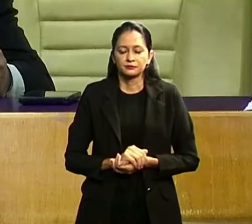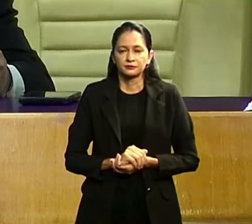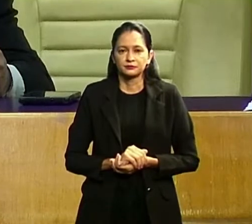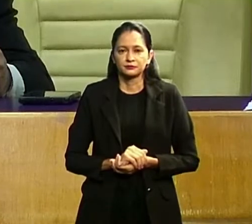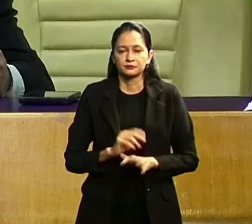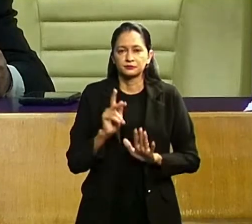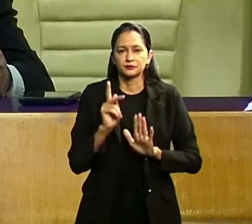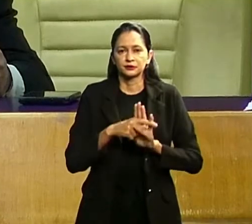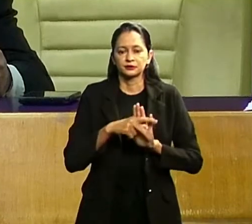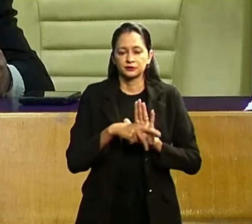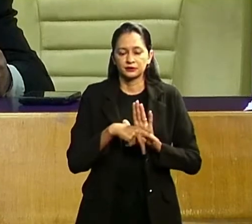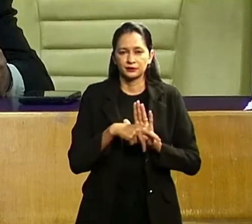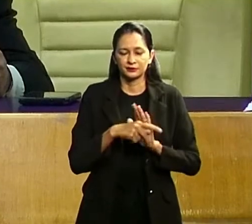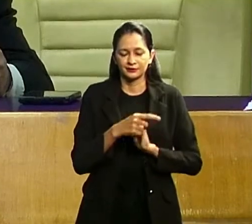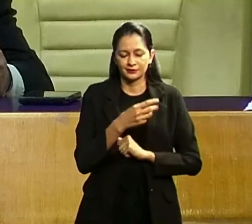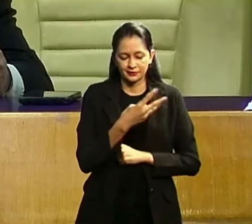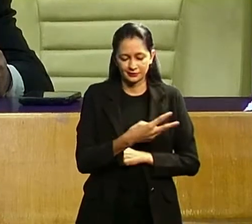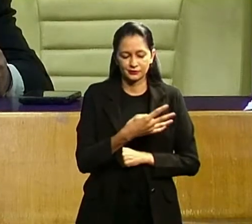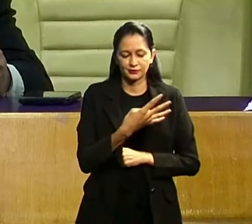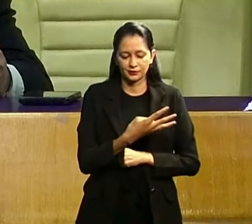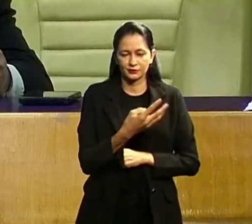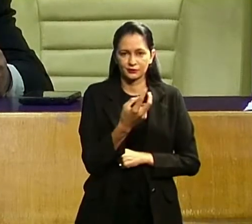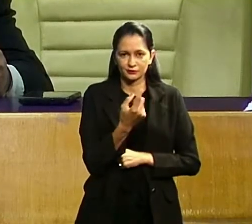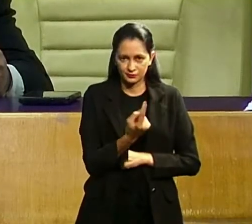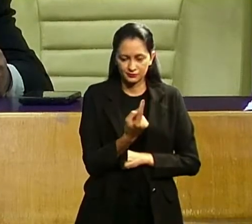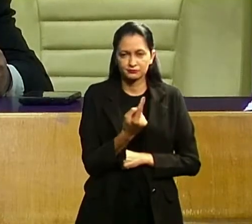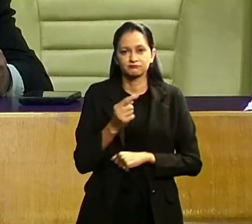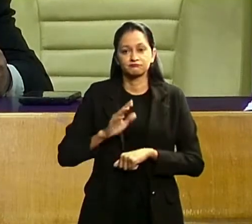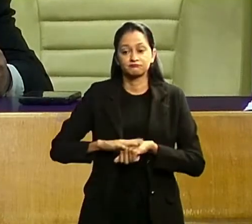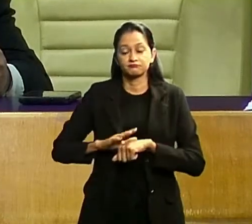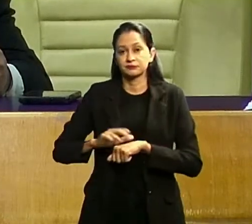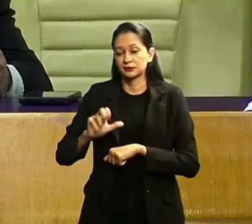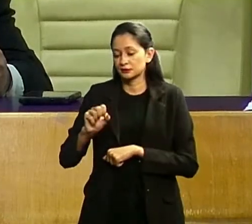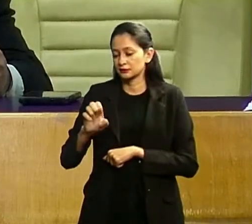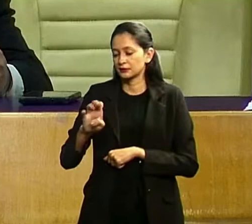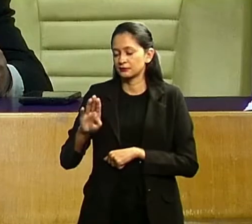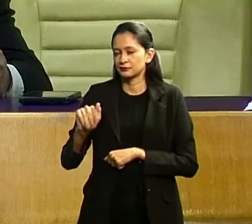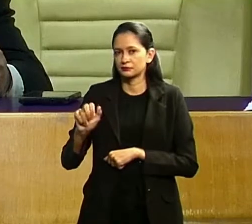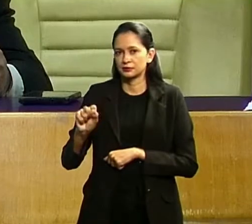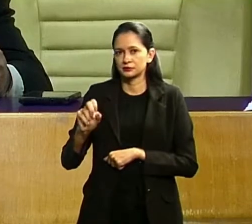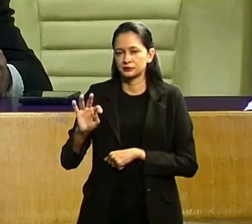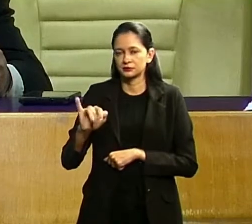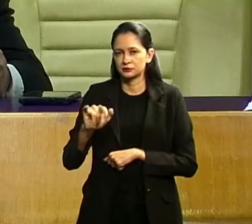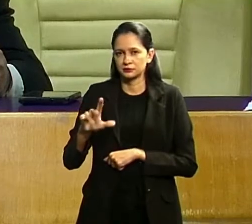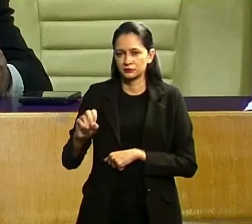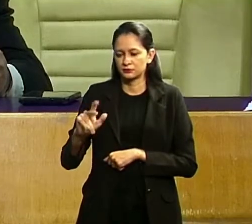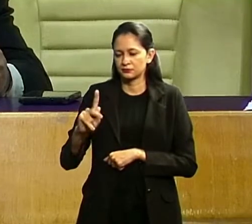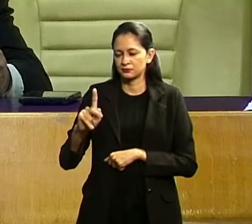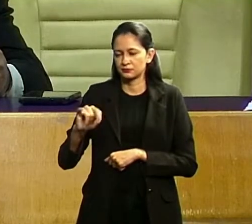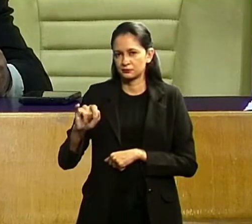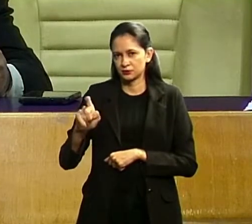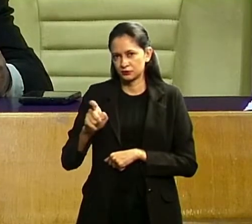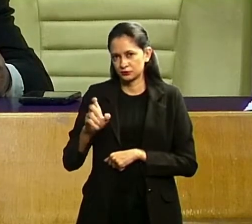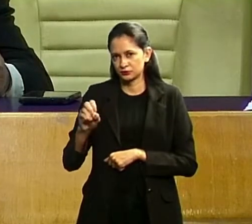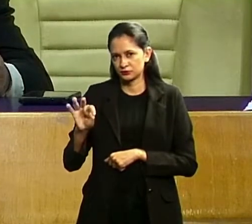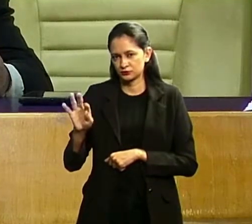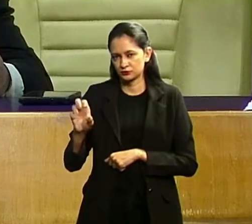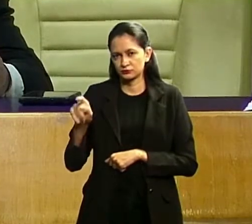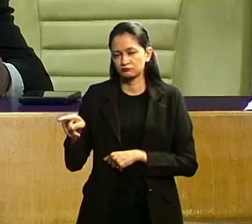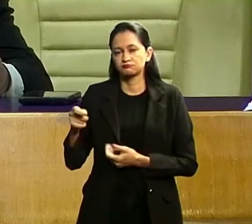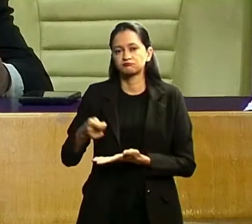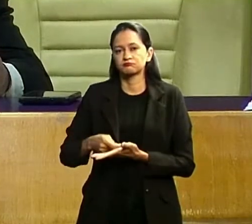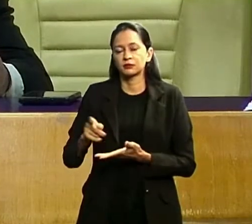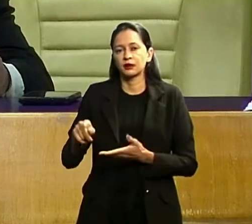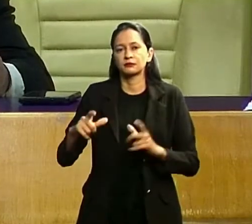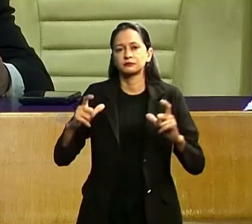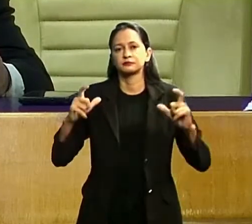Projeto de lei número 341/2021, de autoria do vereador Sebastião Peixoto, que fica autorizado a fixar em local visível placas de hospitais, clínicas